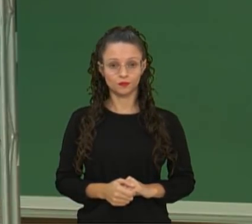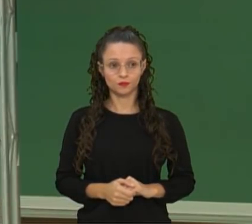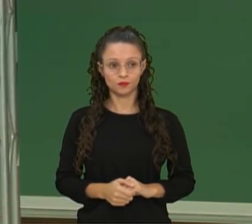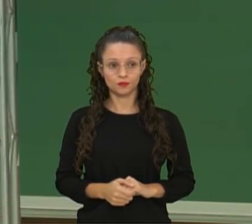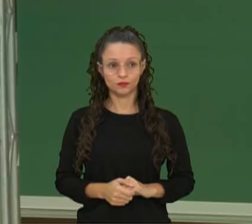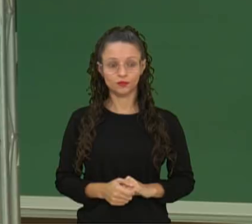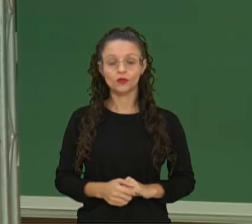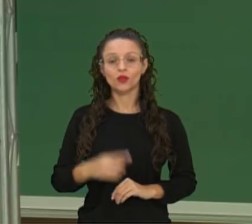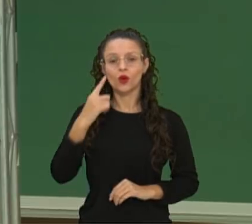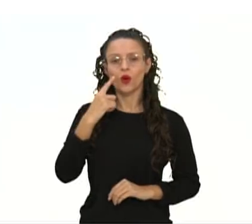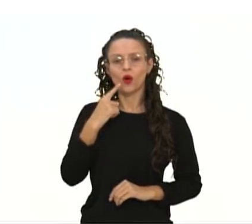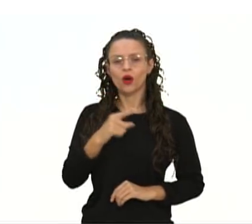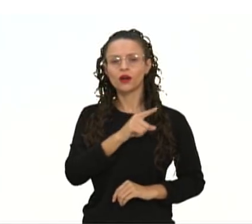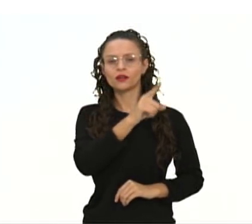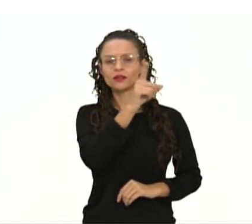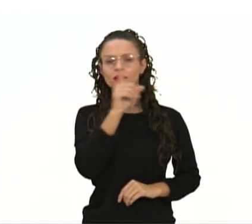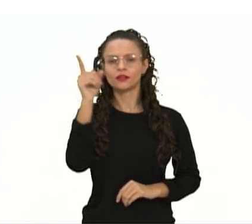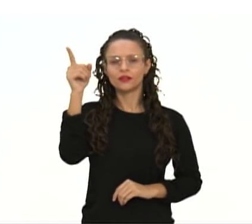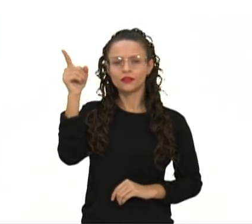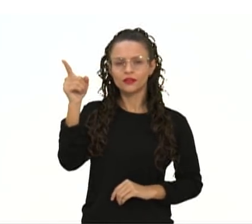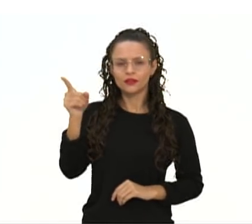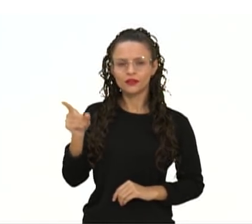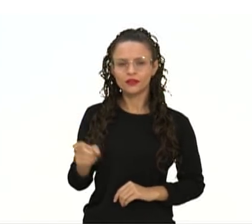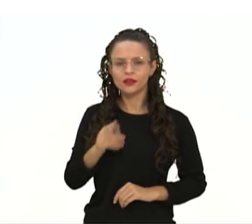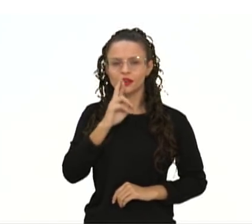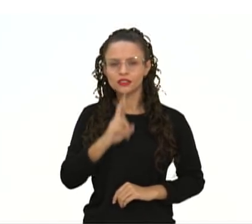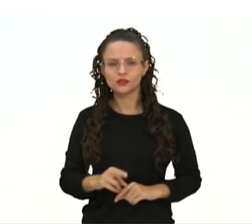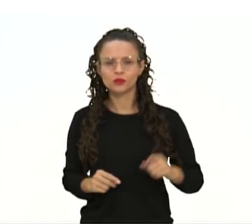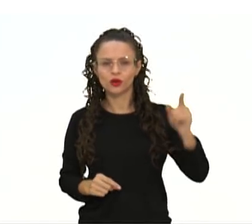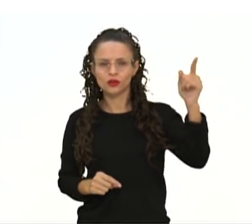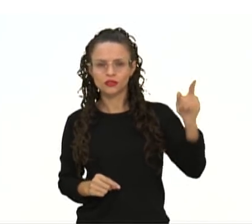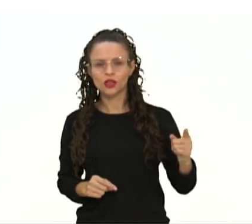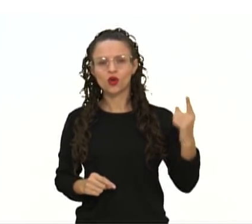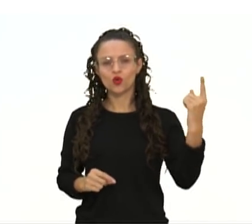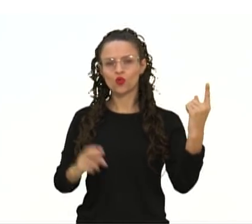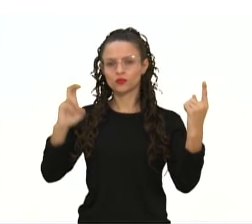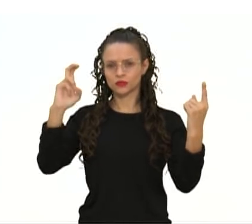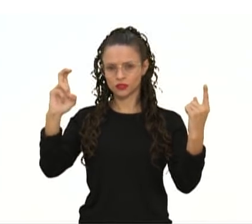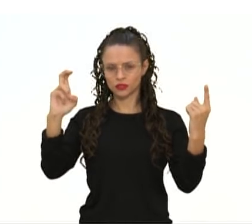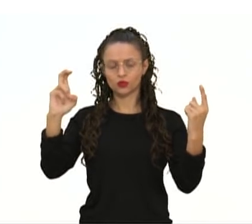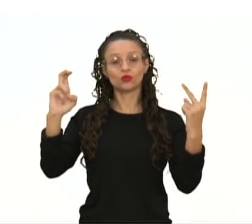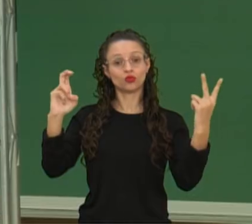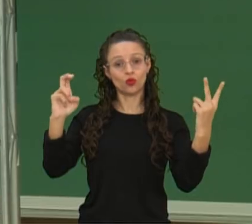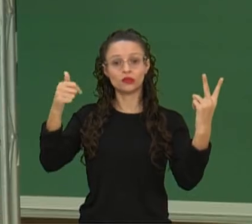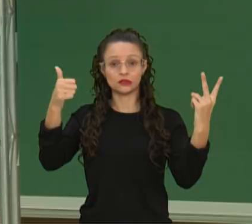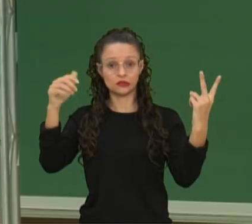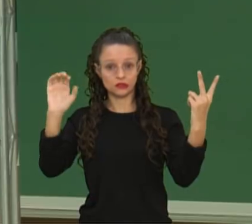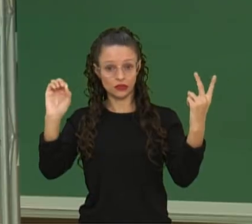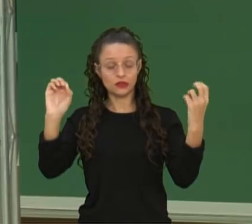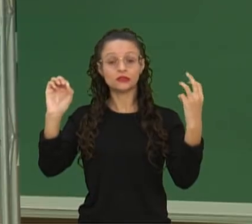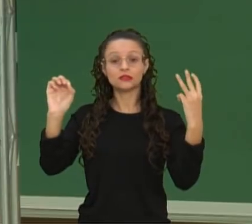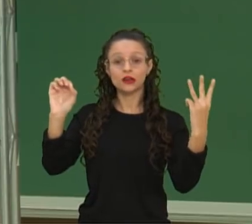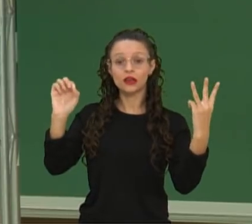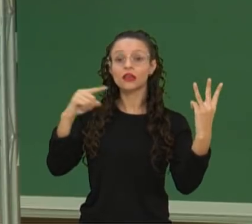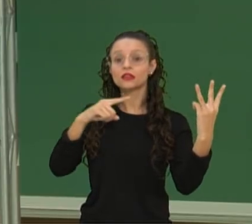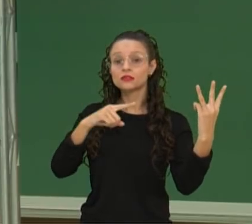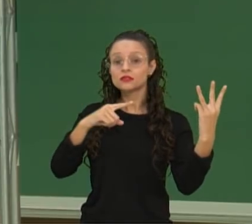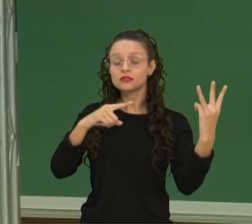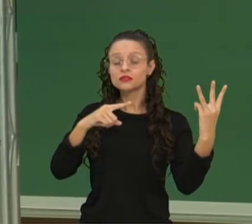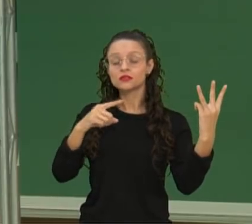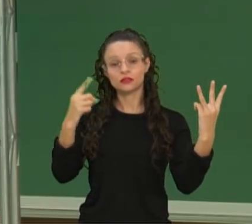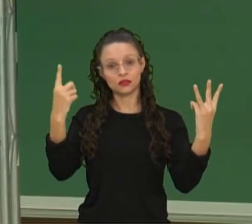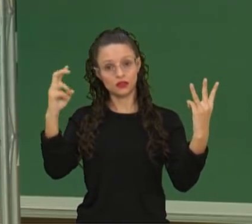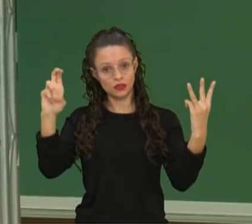eu tenho esses valores a serem pagos. Uma unidade, R$ 5,00. 2 unidades, R$ 10,00. 3 unidades,